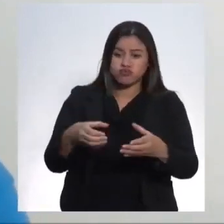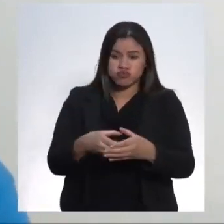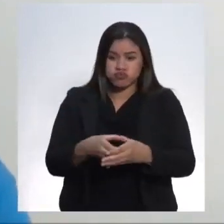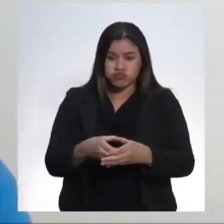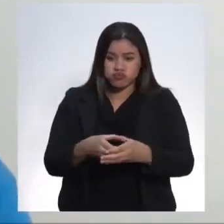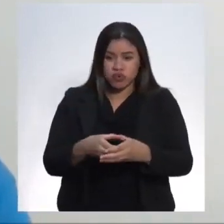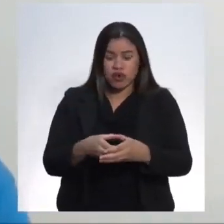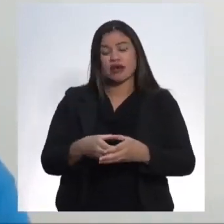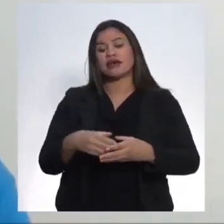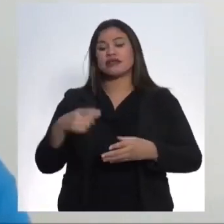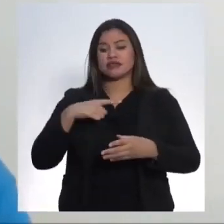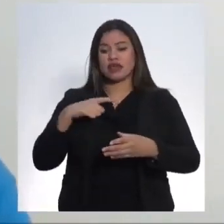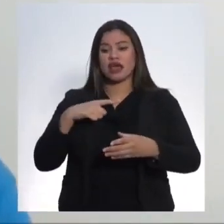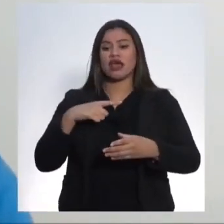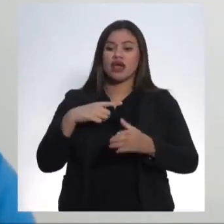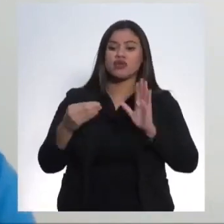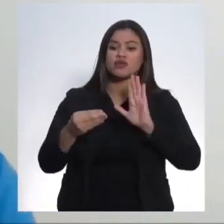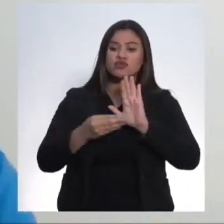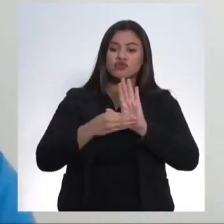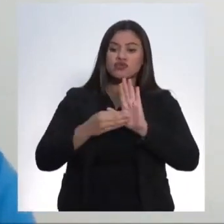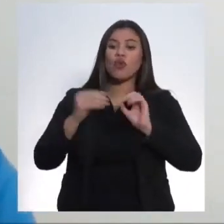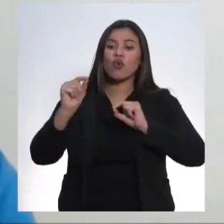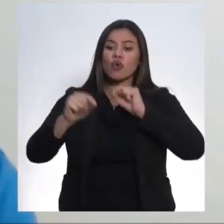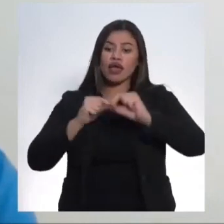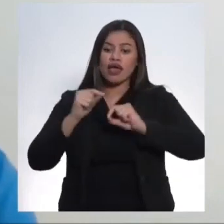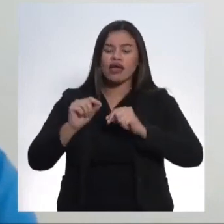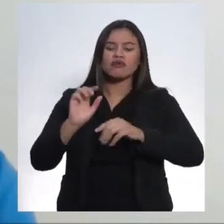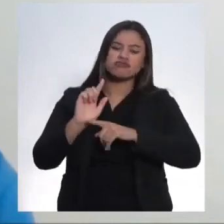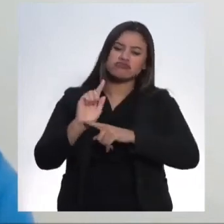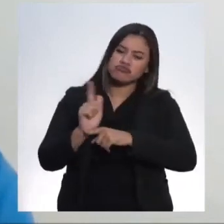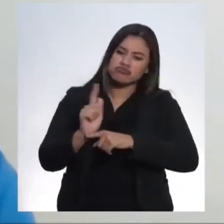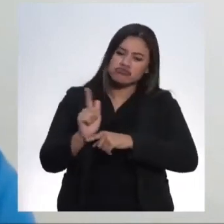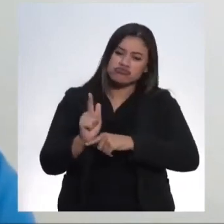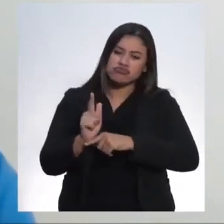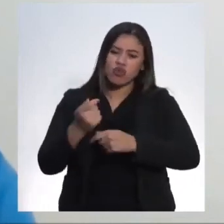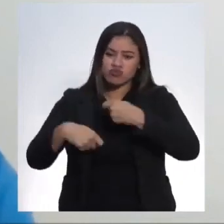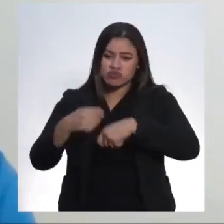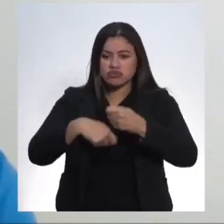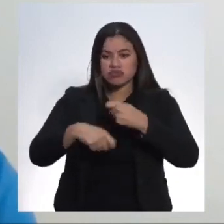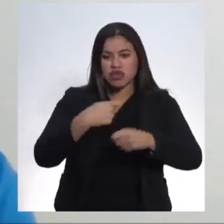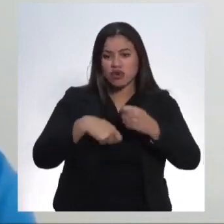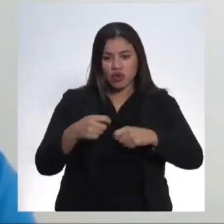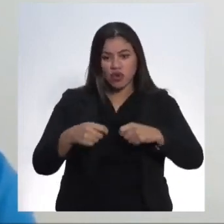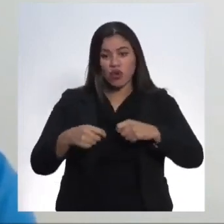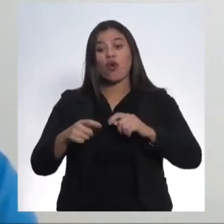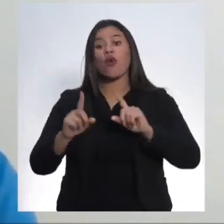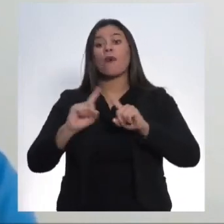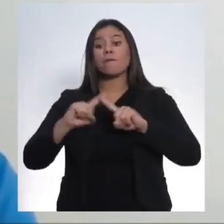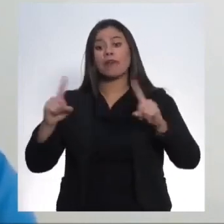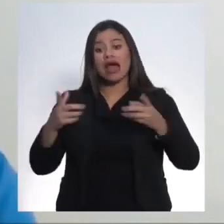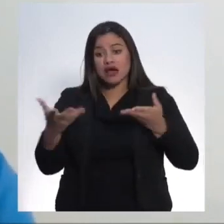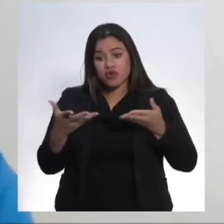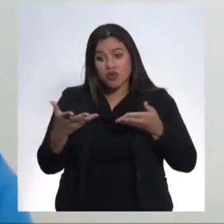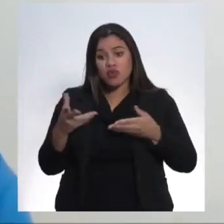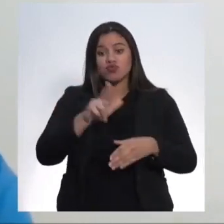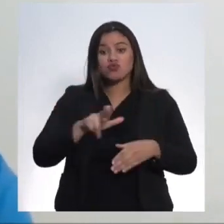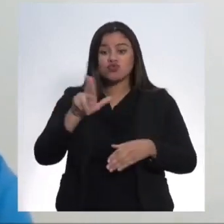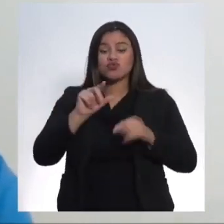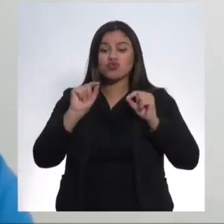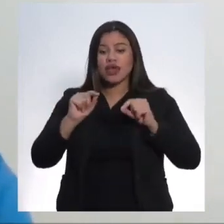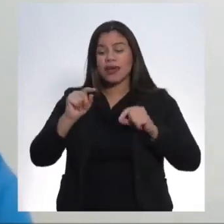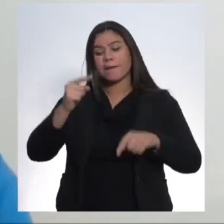usada em gestão de negócios, mas dessa etapa ela também ajuda, né, a gente a pensar nas nossas